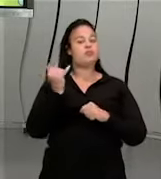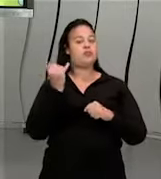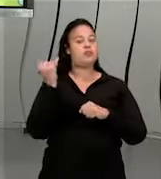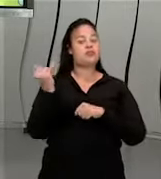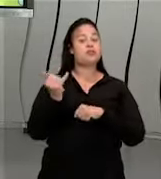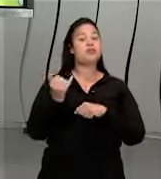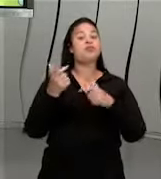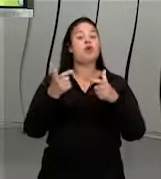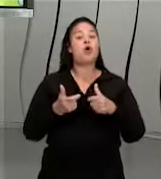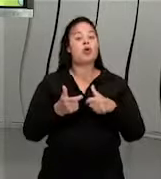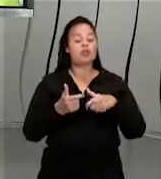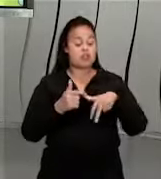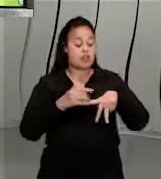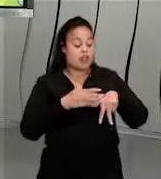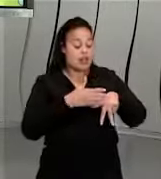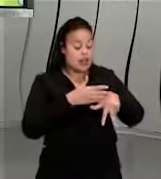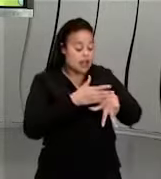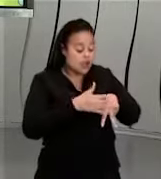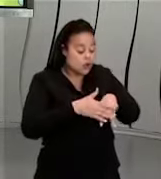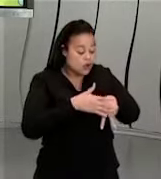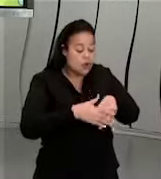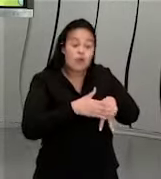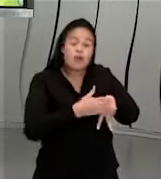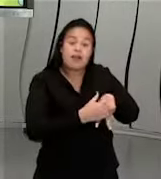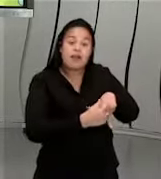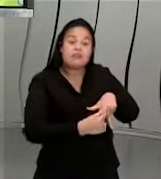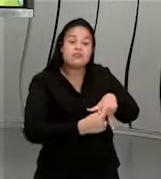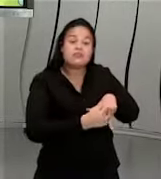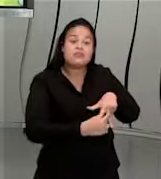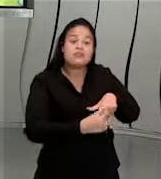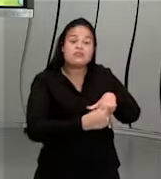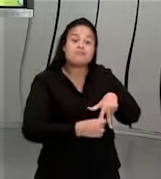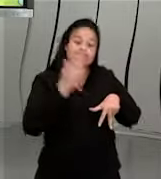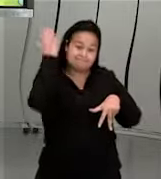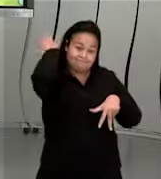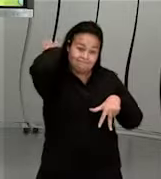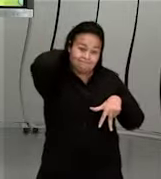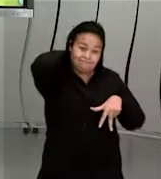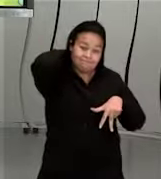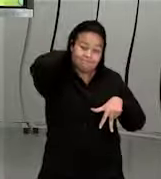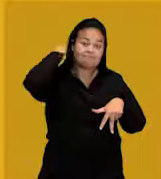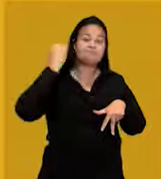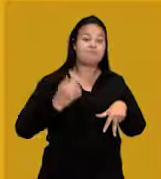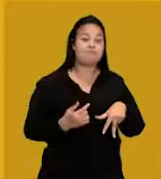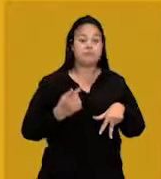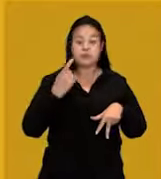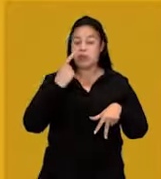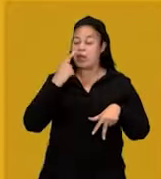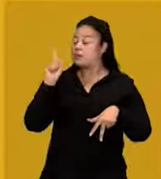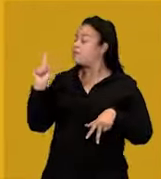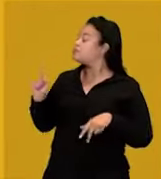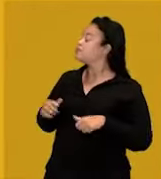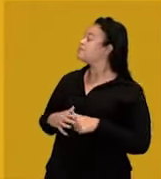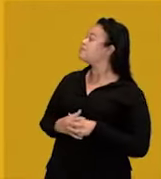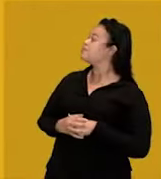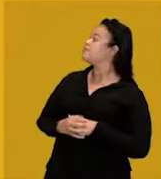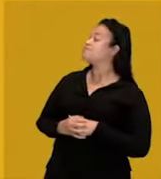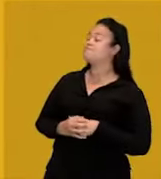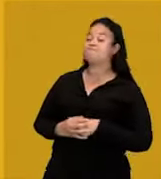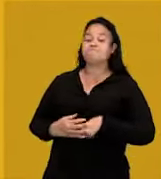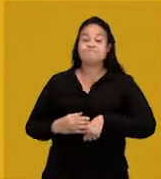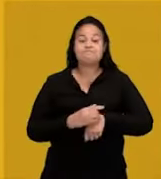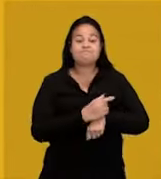coluna vertebral. Então aqui a gente tem uma imagem que a gente tem uma vértebra, tá? Aqui são